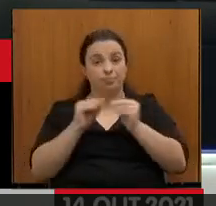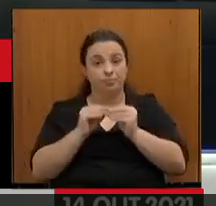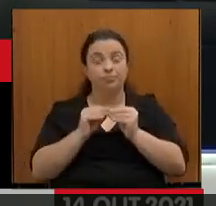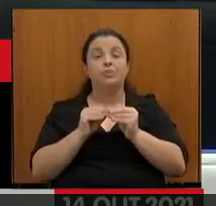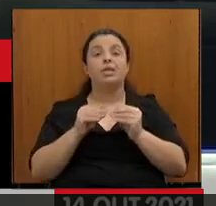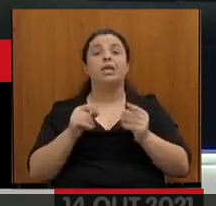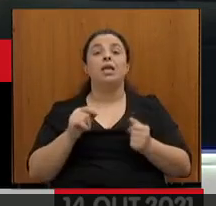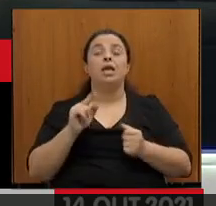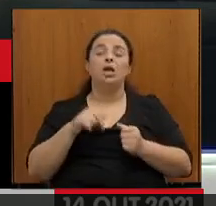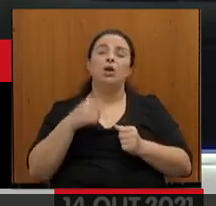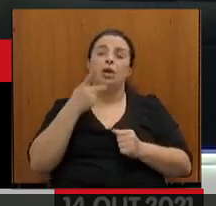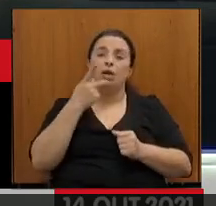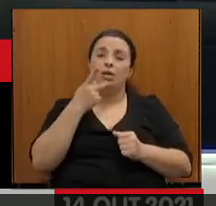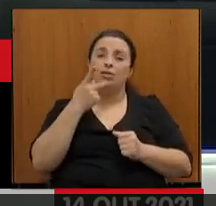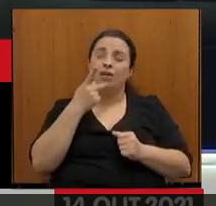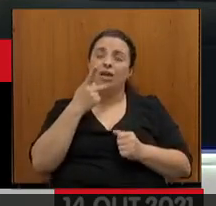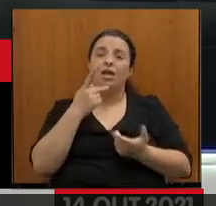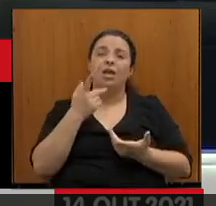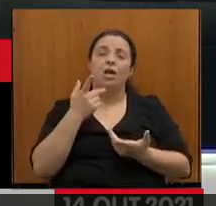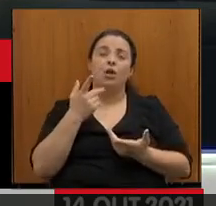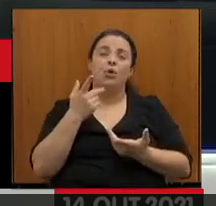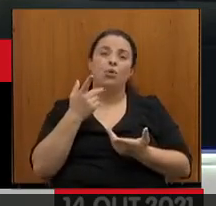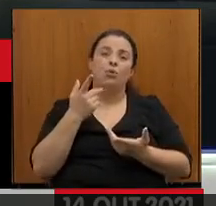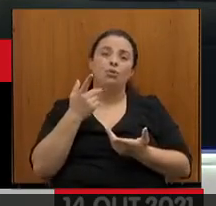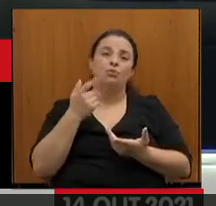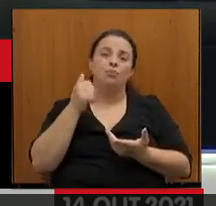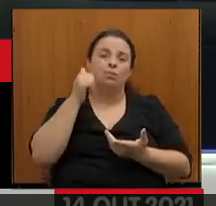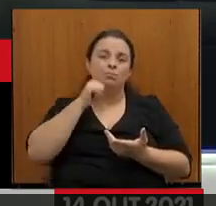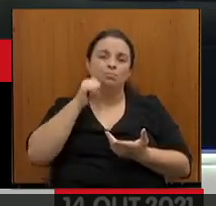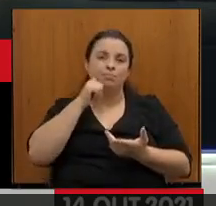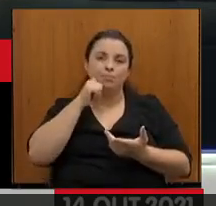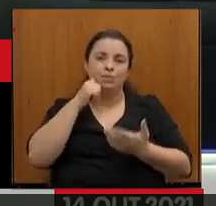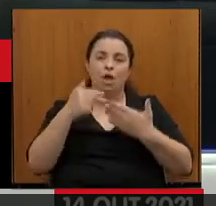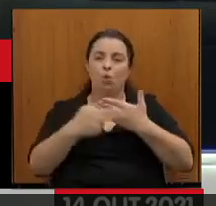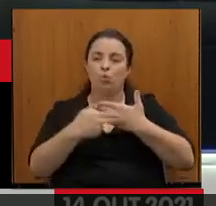e faço questão de citar uma escritora